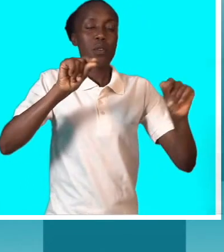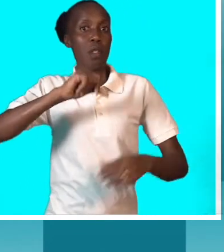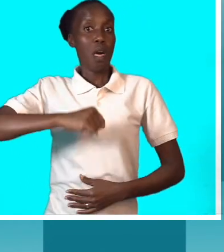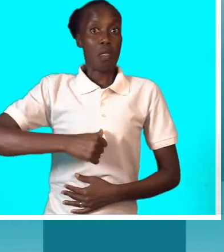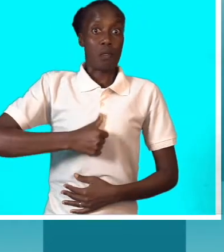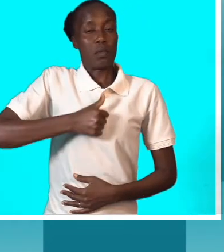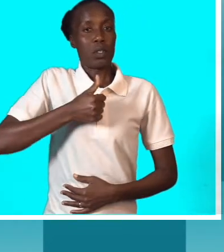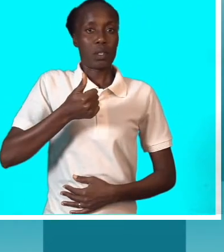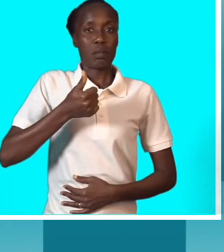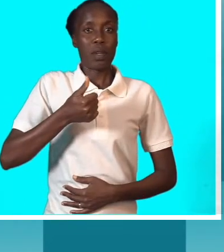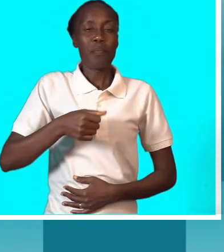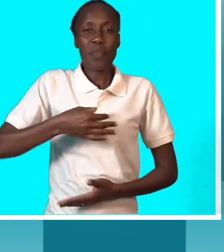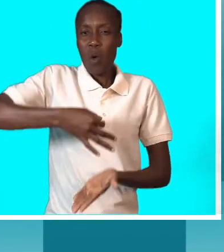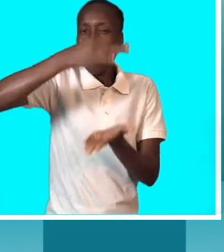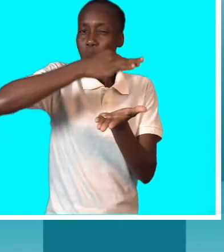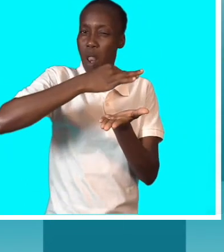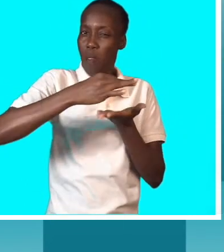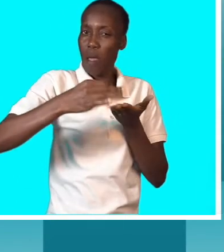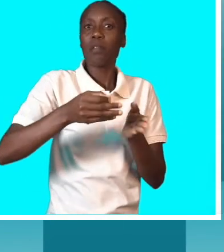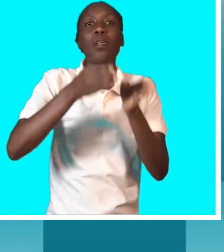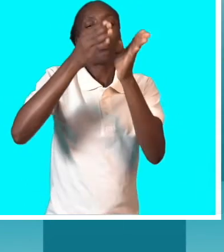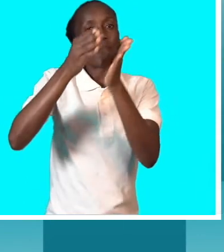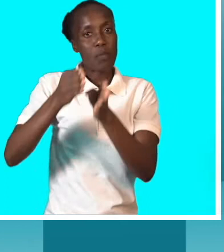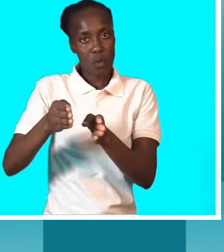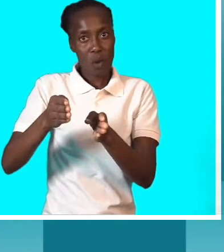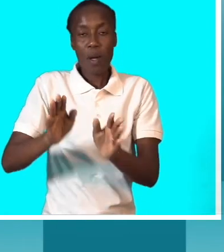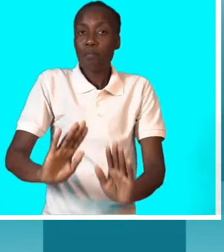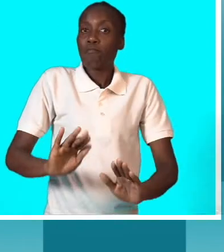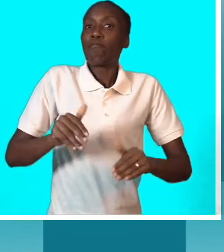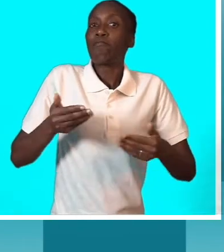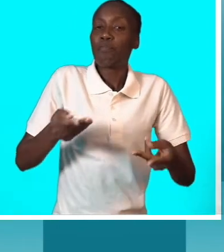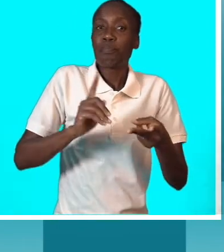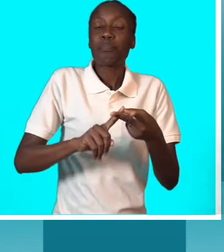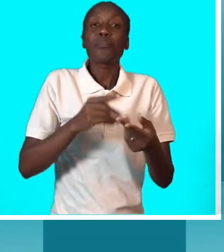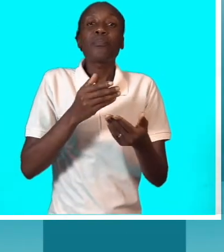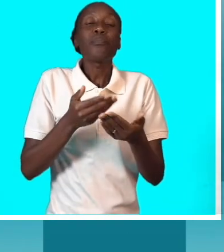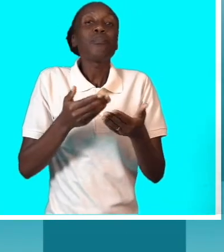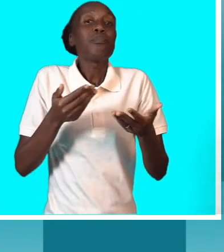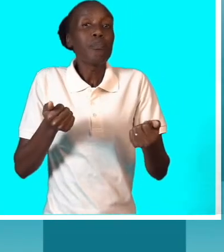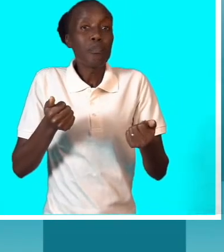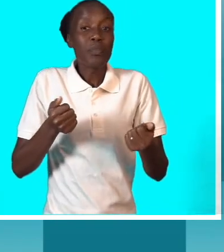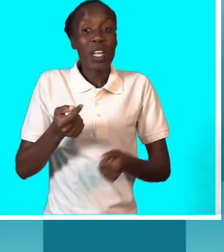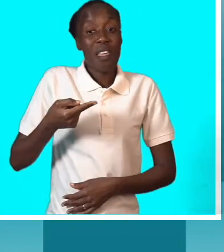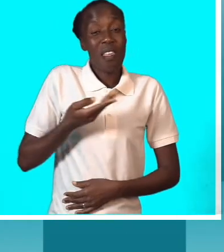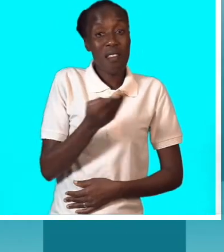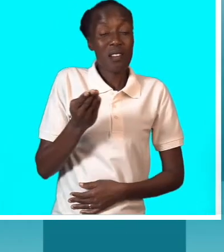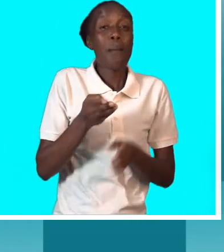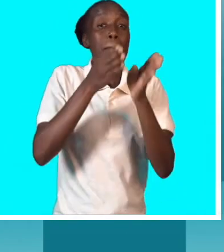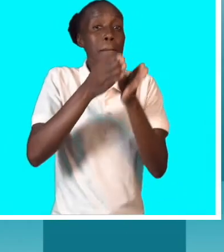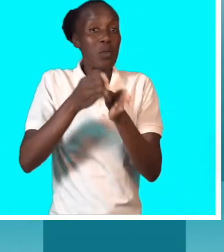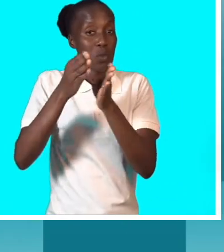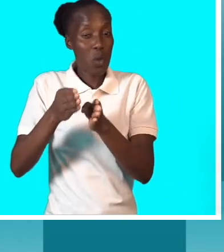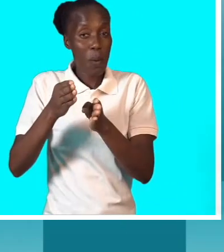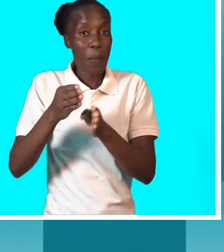qualidade do indivíduo, ok? Sobretudo quando este indivíduo está no nível